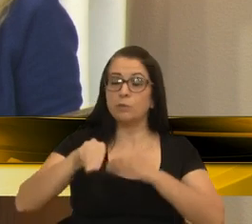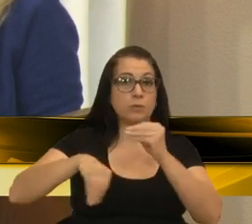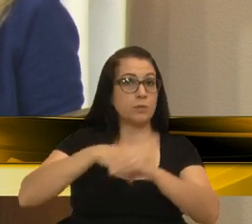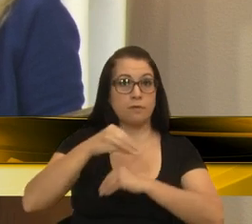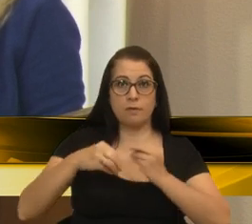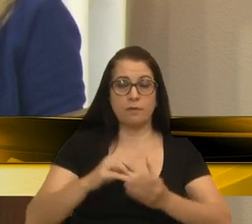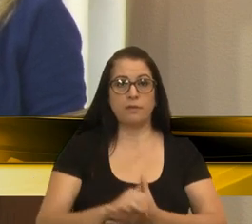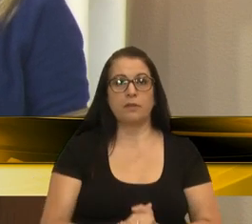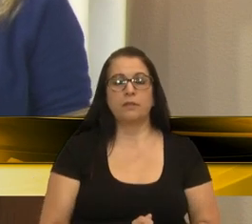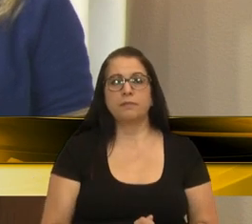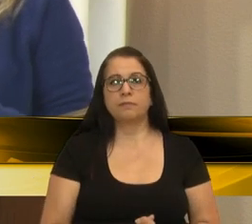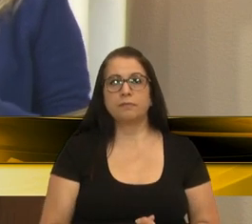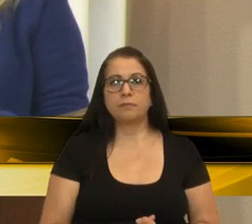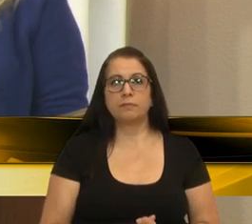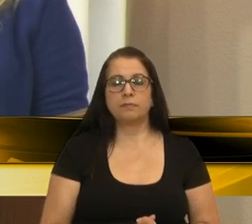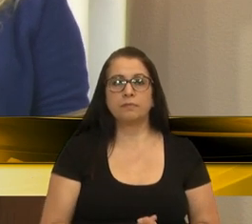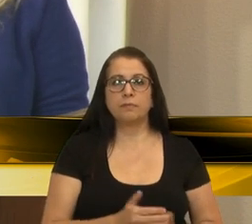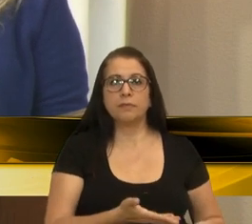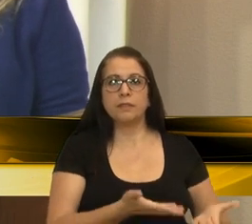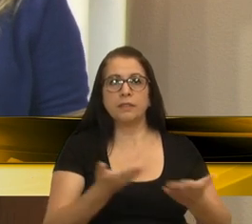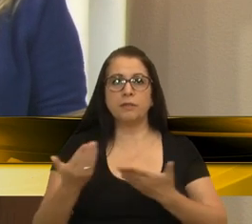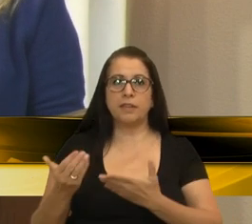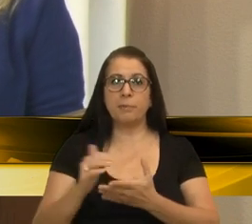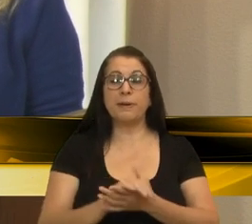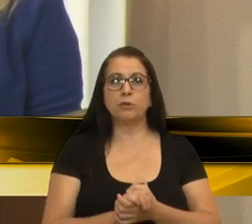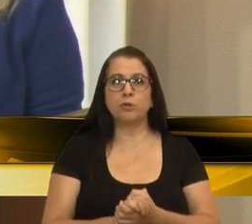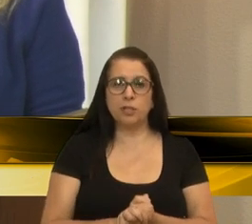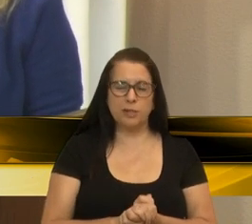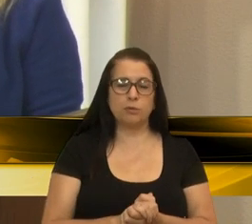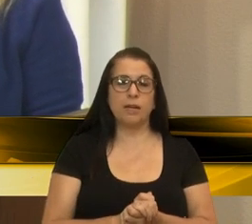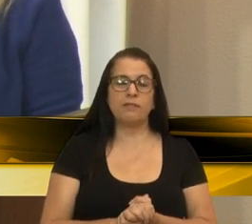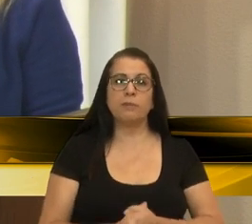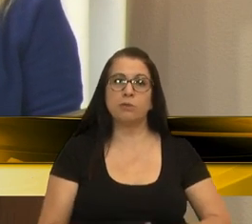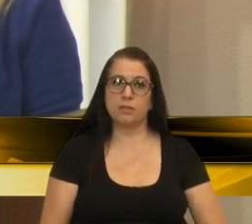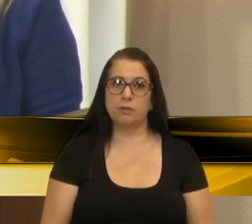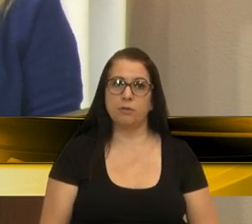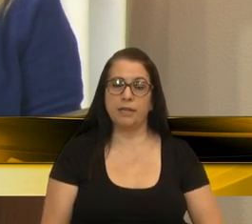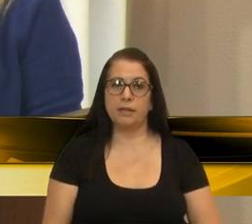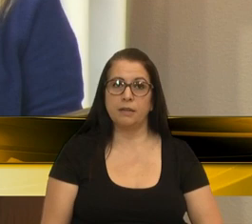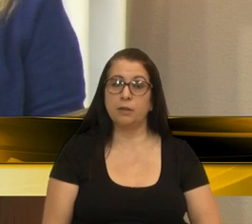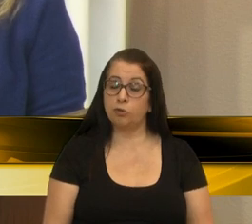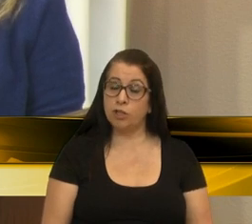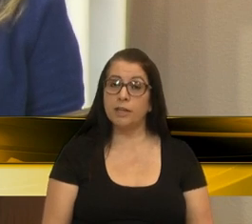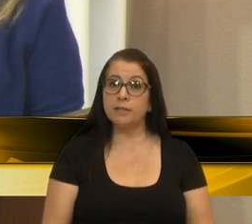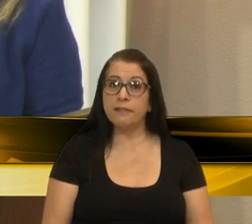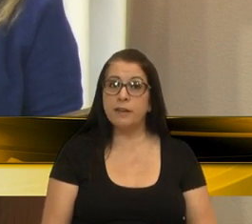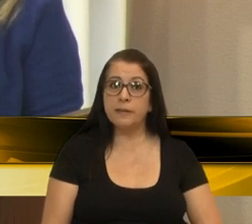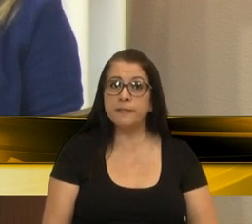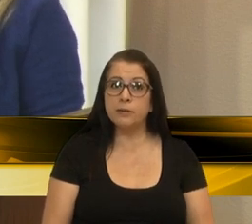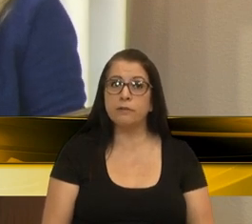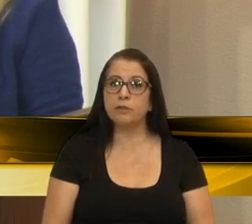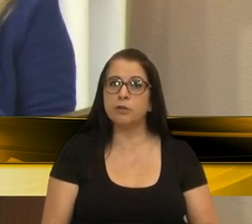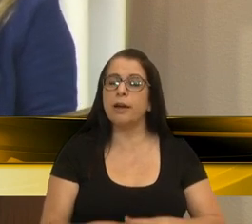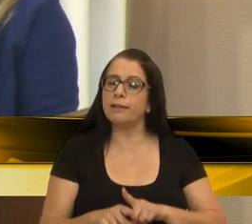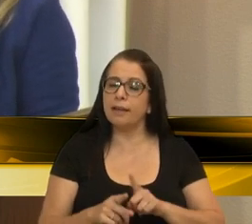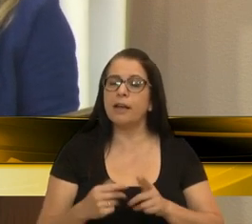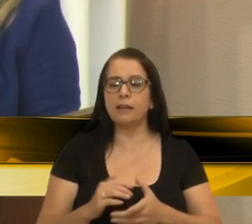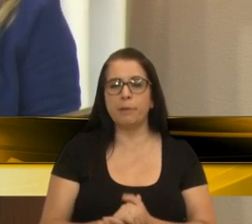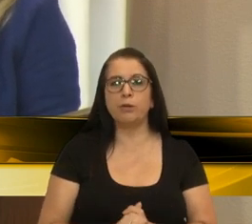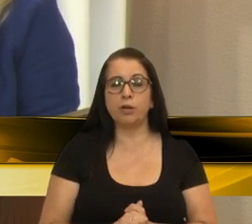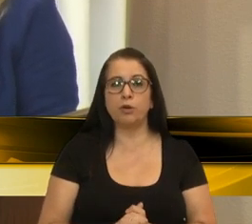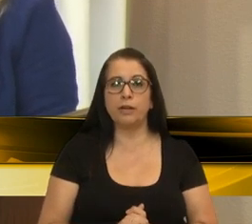envolve. E o convite foi para que haja envolvimento. A apresentação ontem trouxe